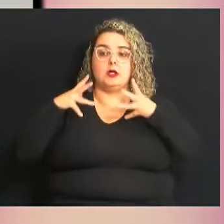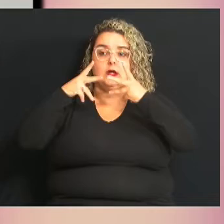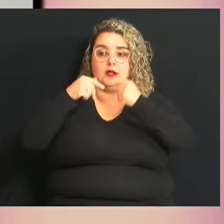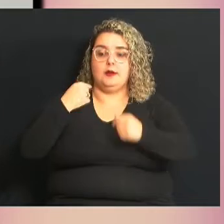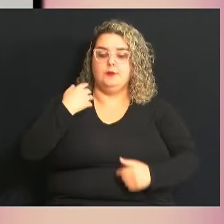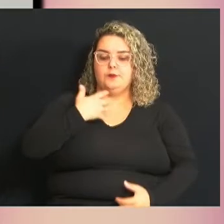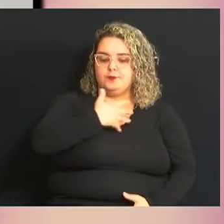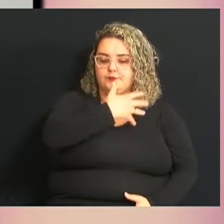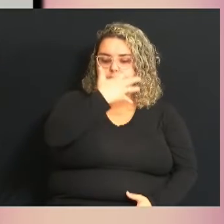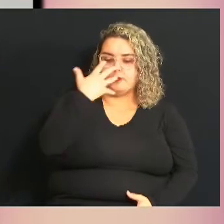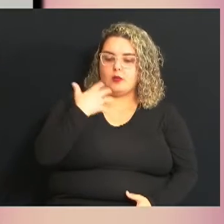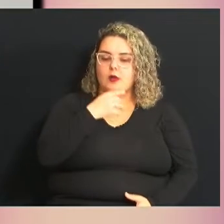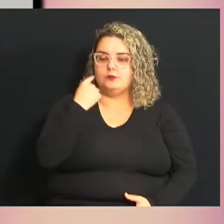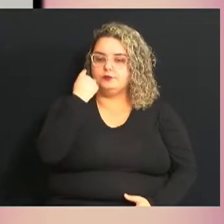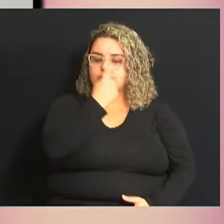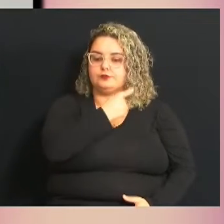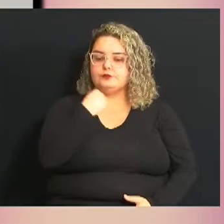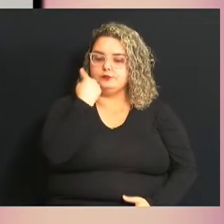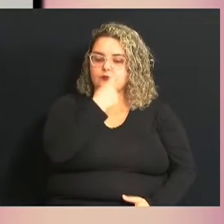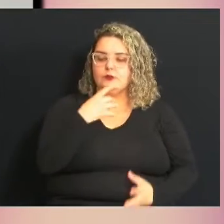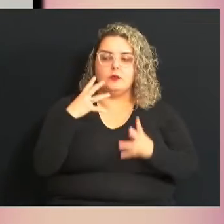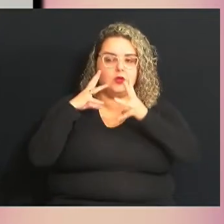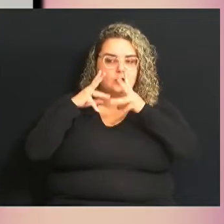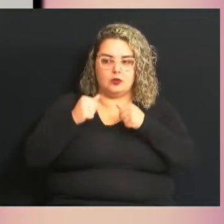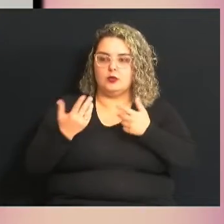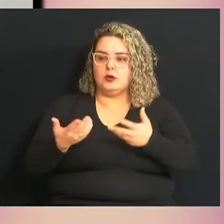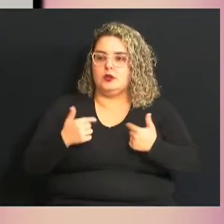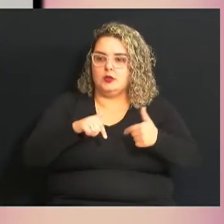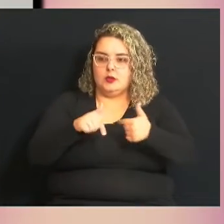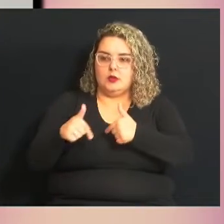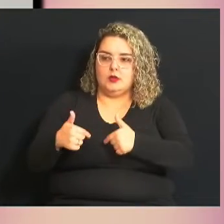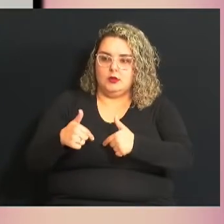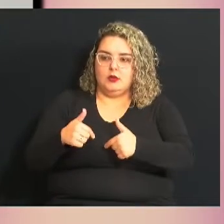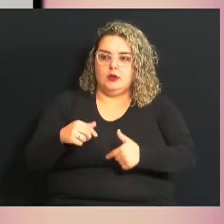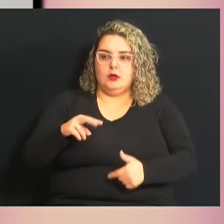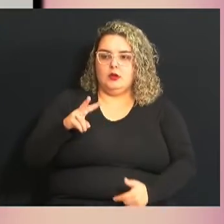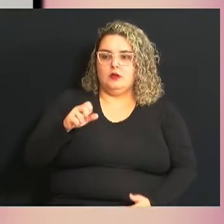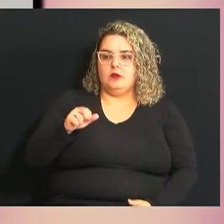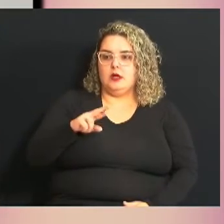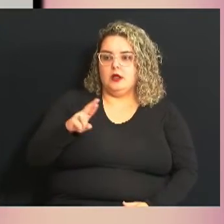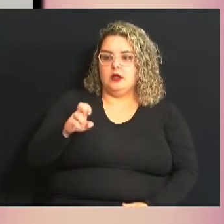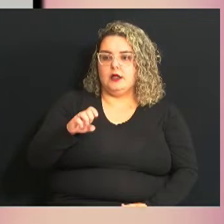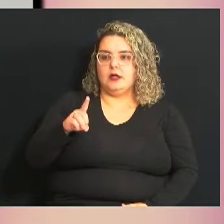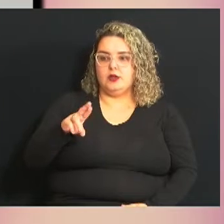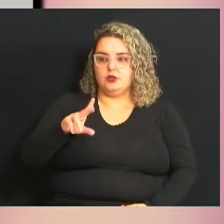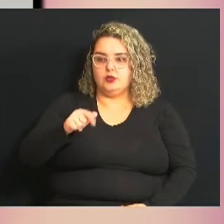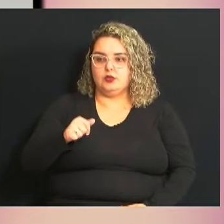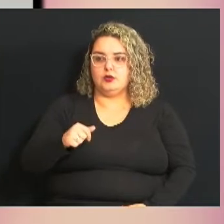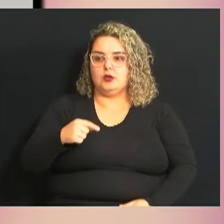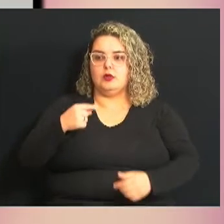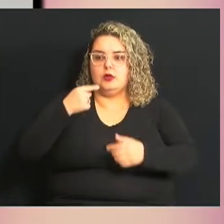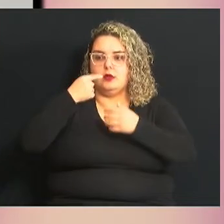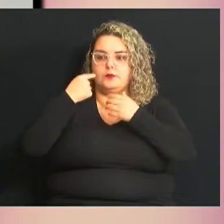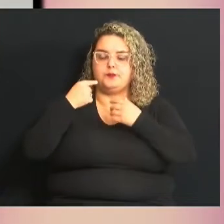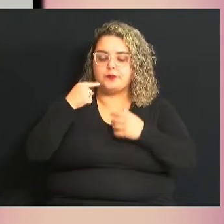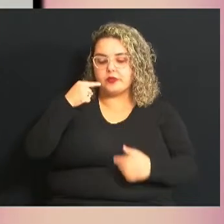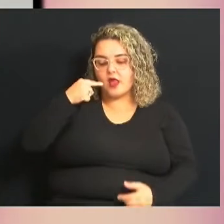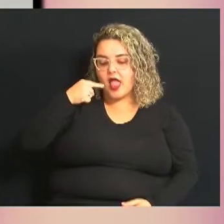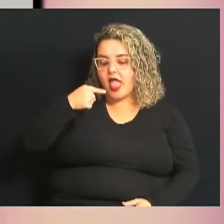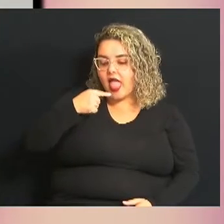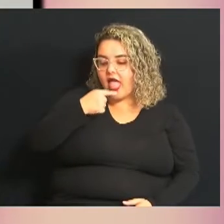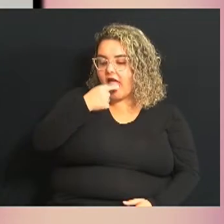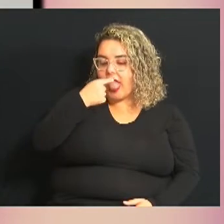áreas da boca, né? Tanto é que os trabalhos, né, nós chamamos de varredura, porque você tem que passar sobre todo o dorso da língua, sobre o